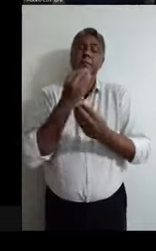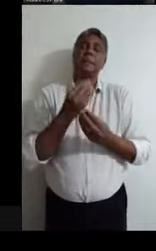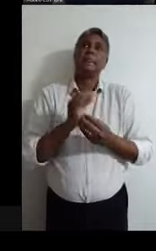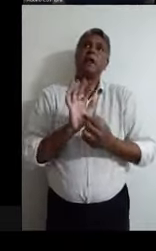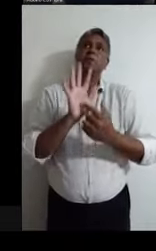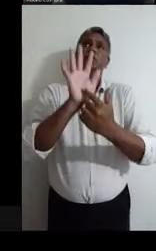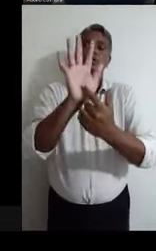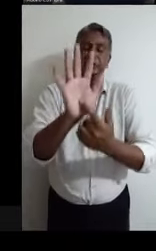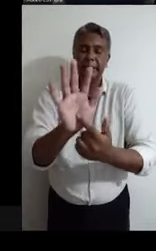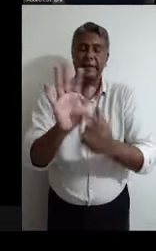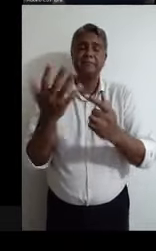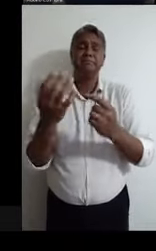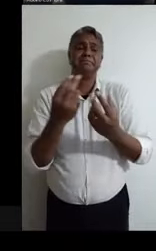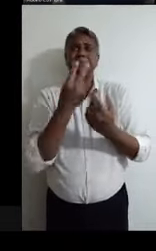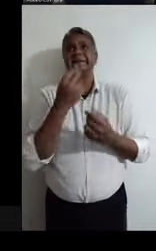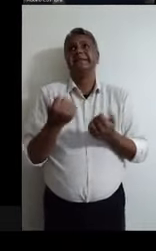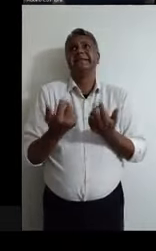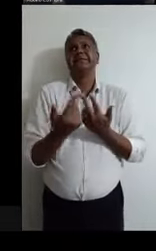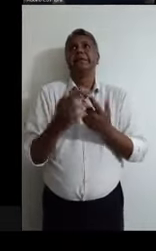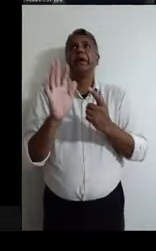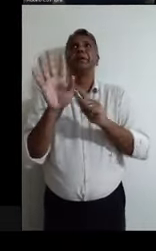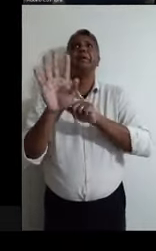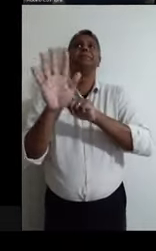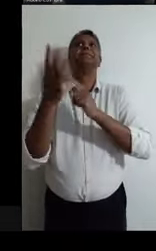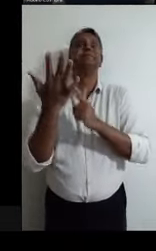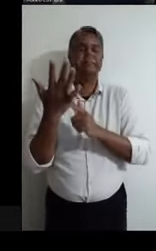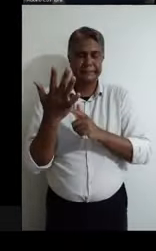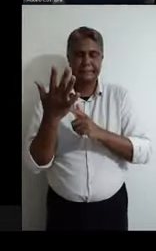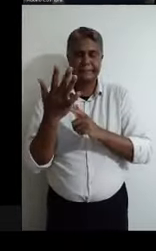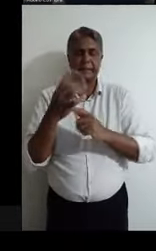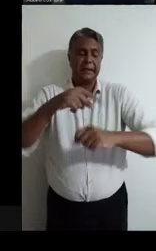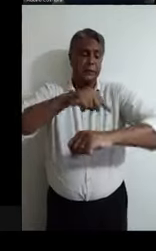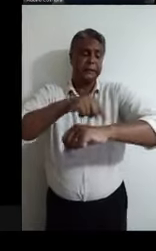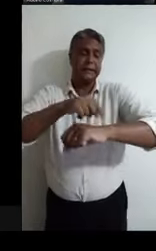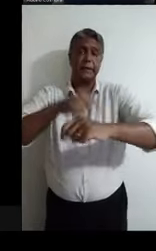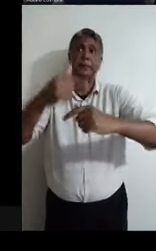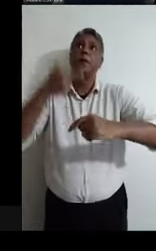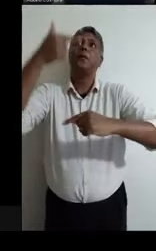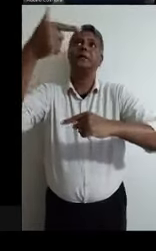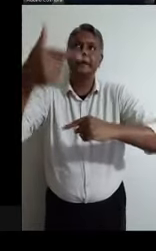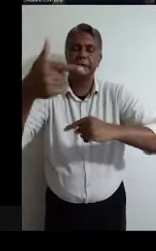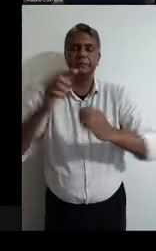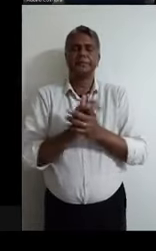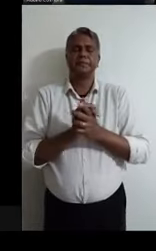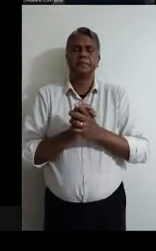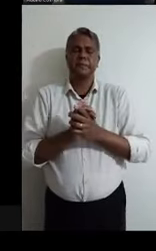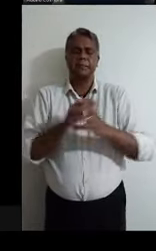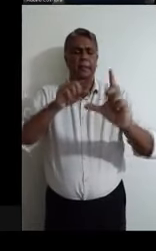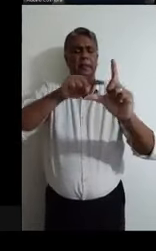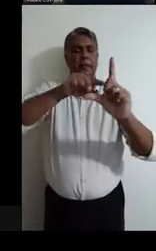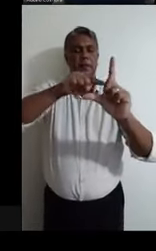nós vimos, o gráfico tem a forma de uma parábola, porque nós temos o termo do tempo ao quadrado. Essa parábola pode